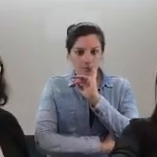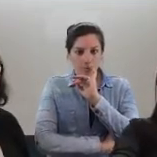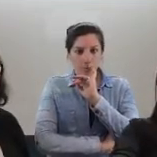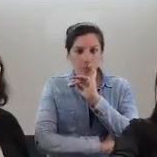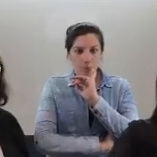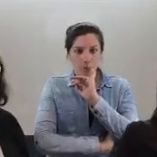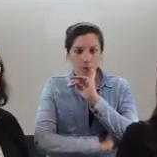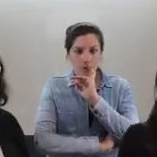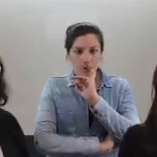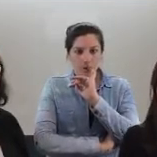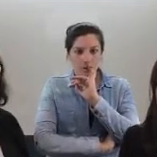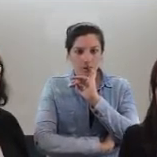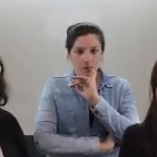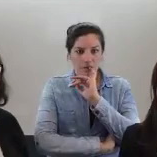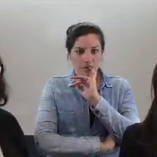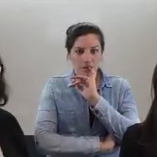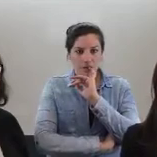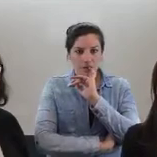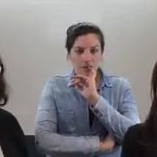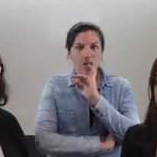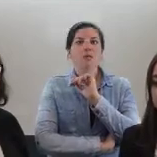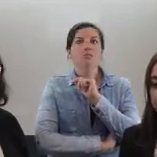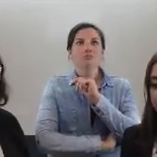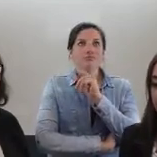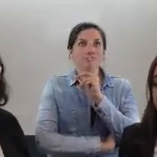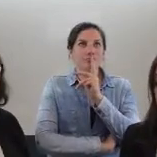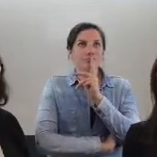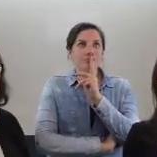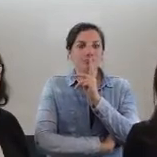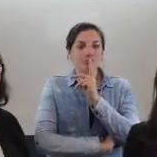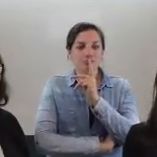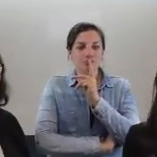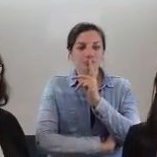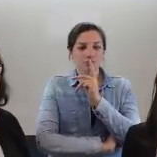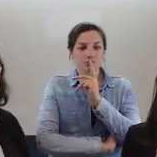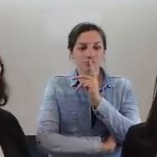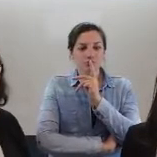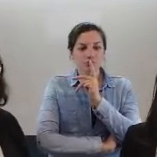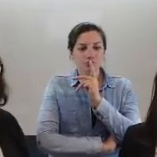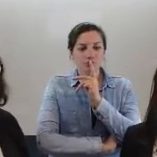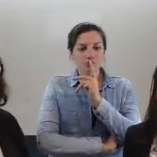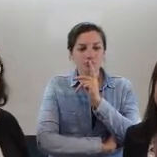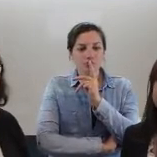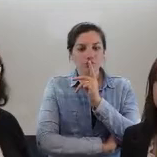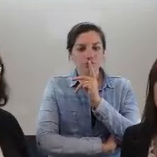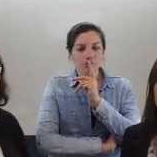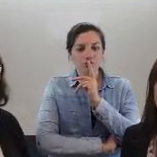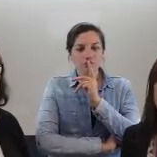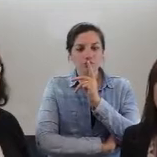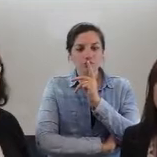a atual, que é a mais nova edição. Daí, mas às vezes muda de um periódico para outro, né? Mas aqui tem